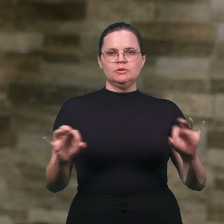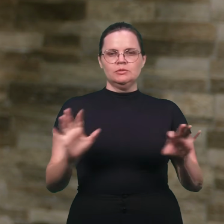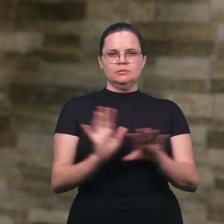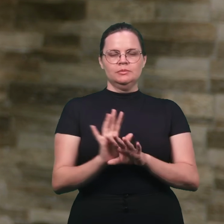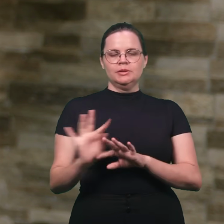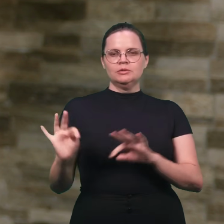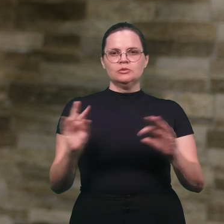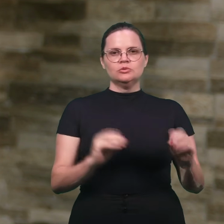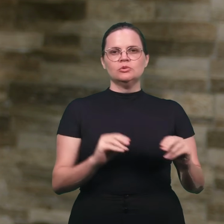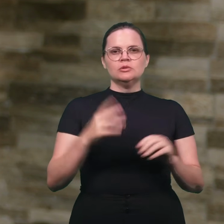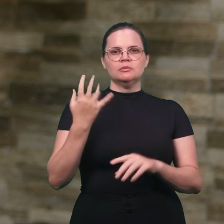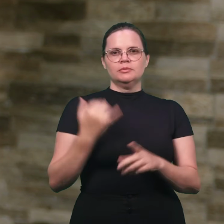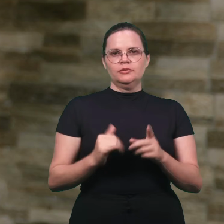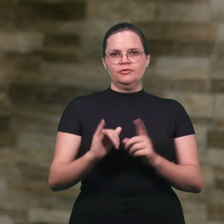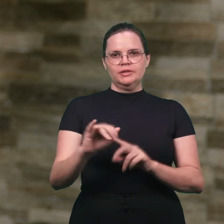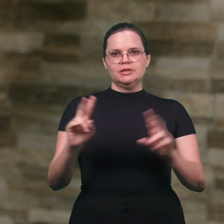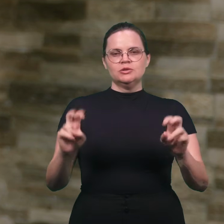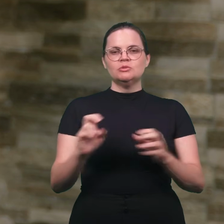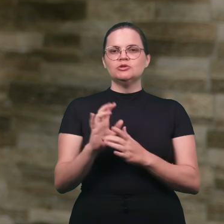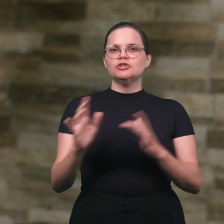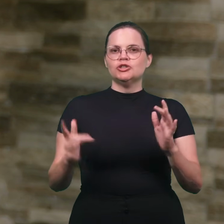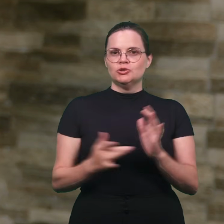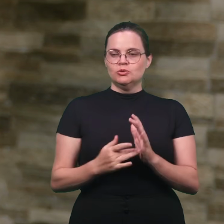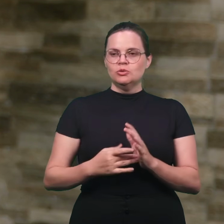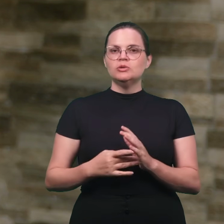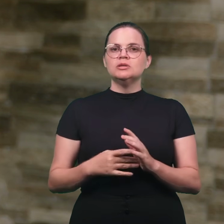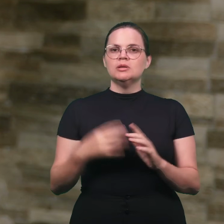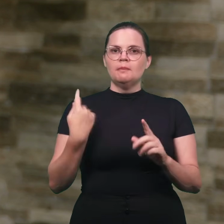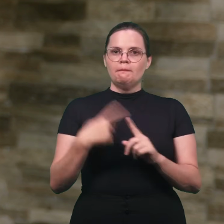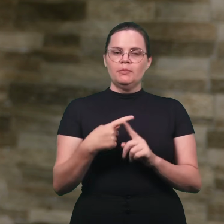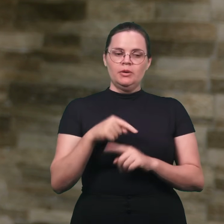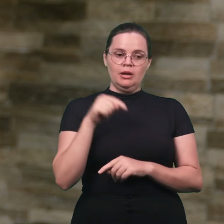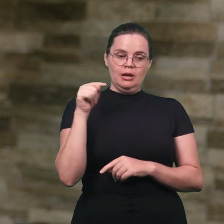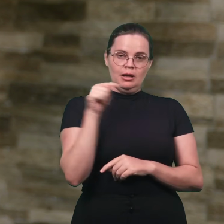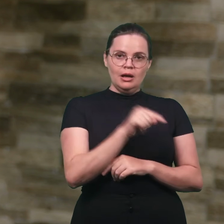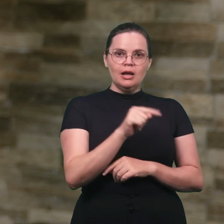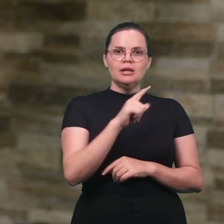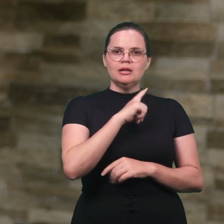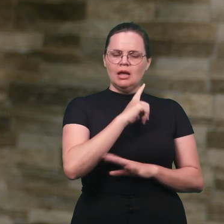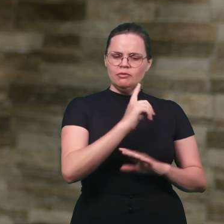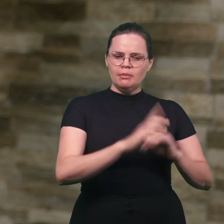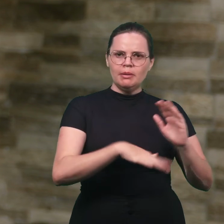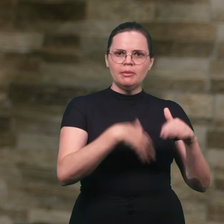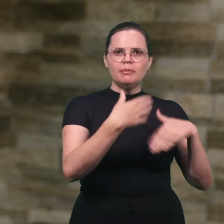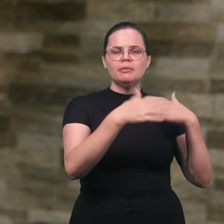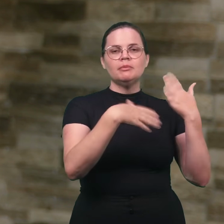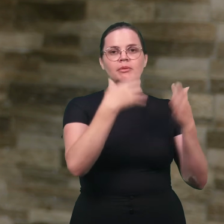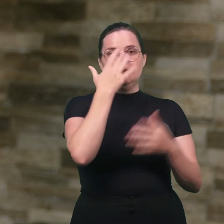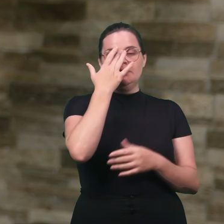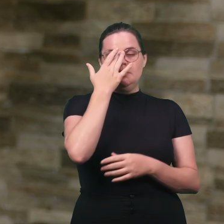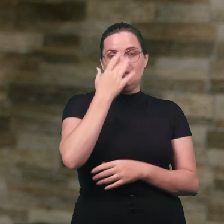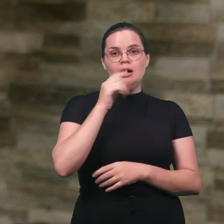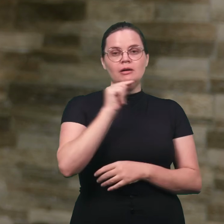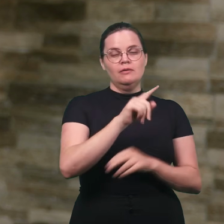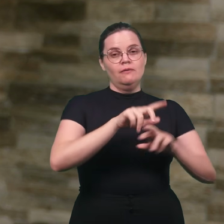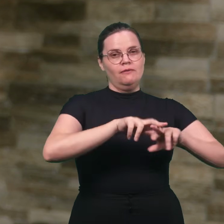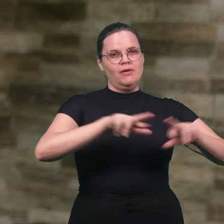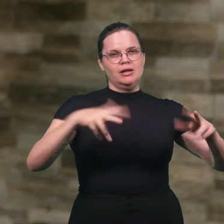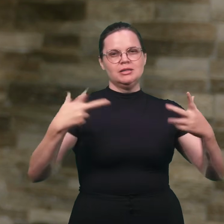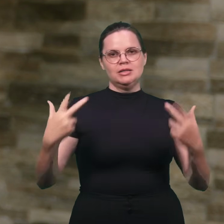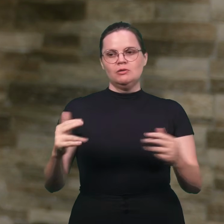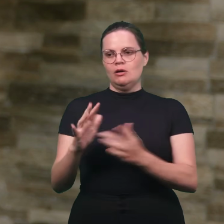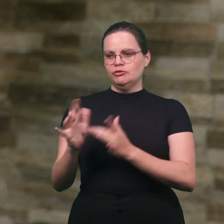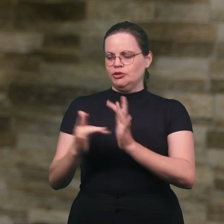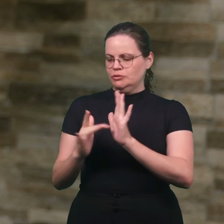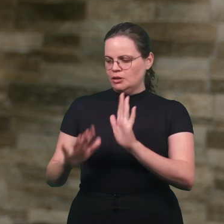realizou uma obra no coração dele. O ministério de Jesus foi muito frutífero. E esse texto está sendo utilizado porque a obra no